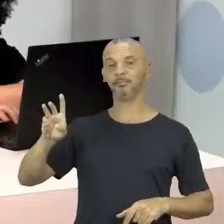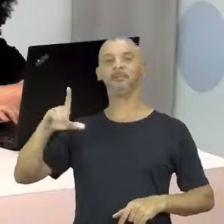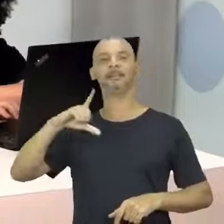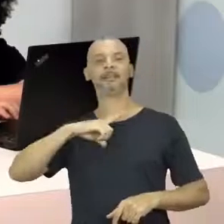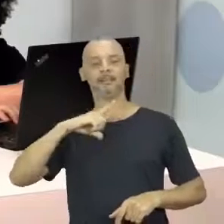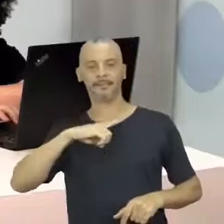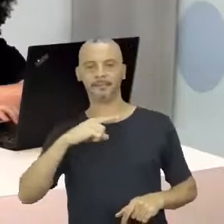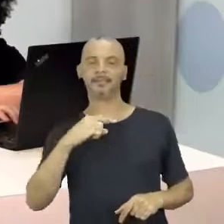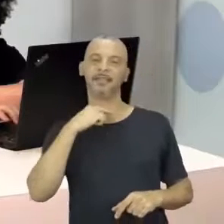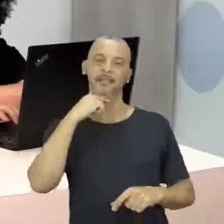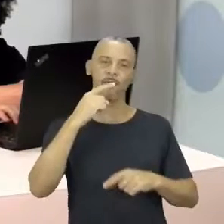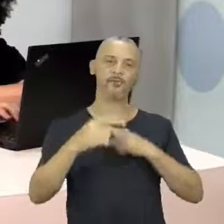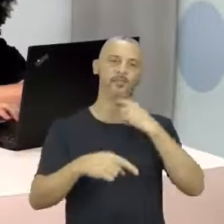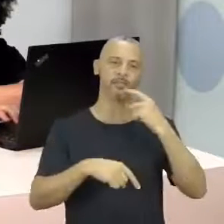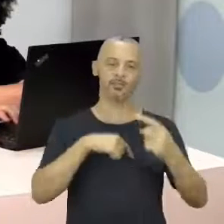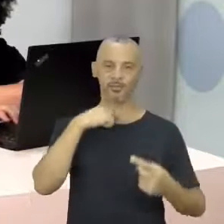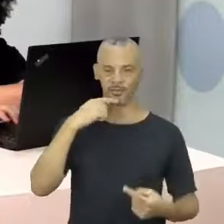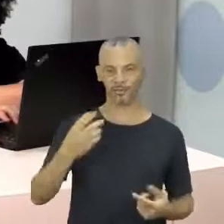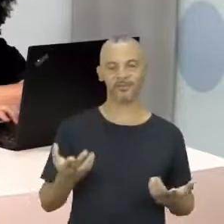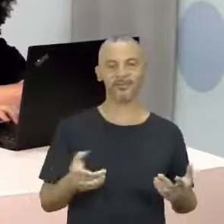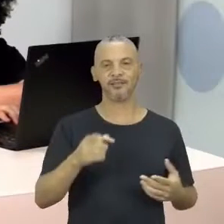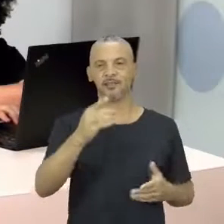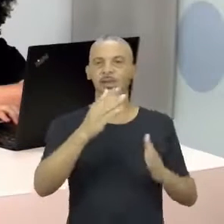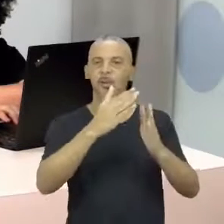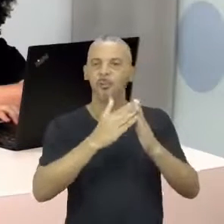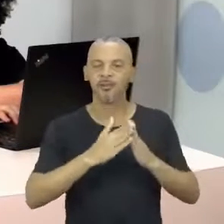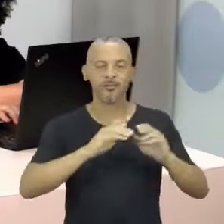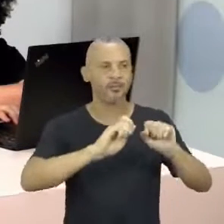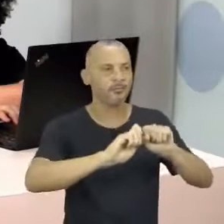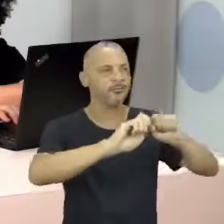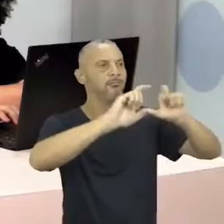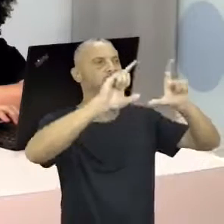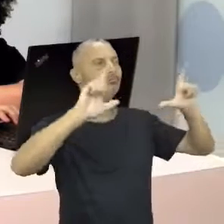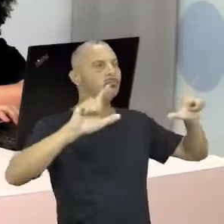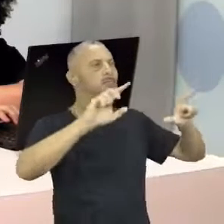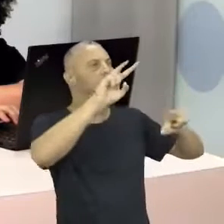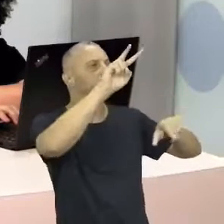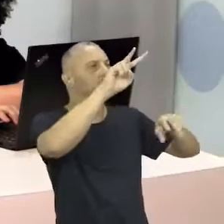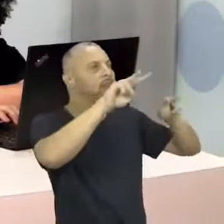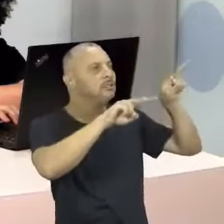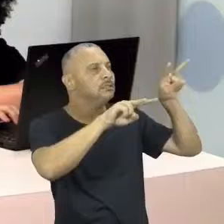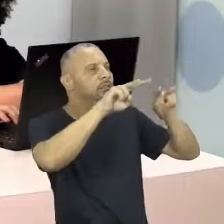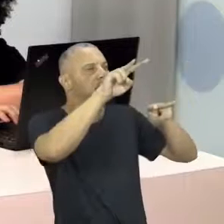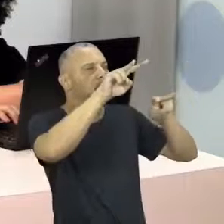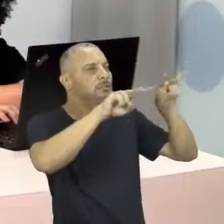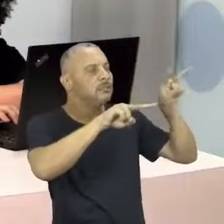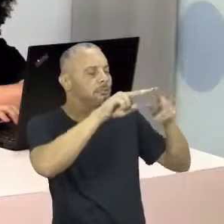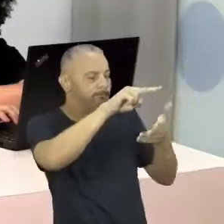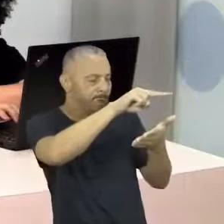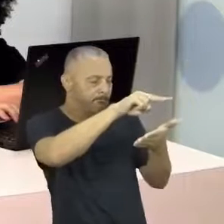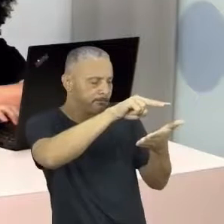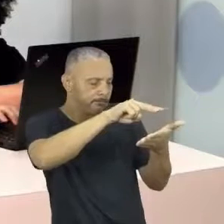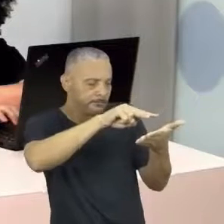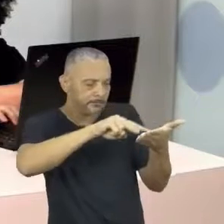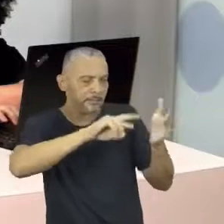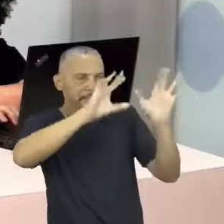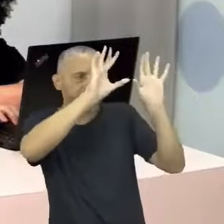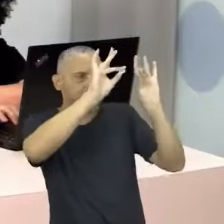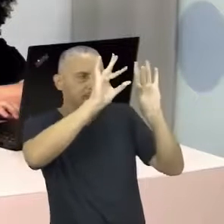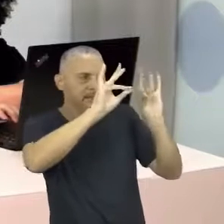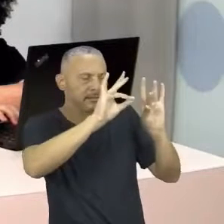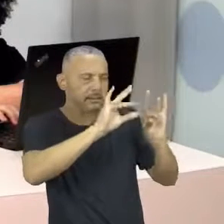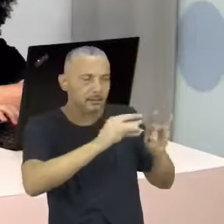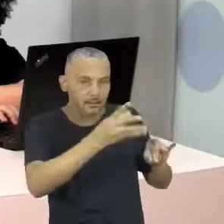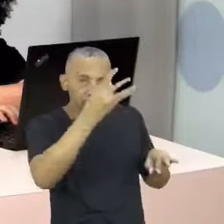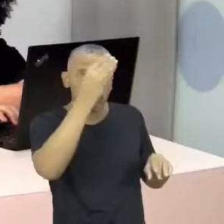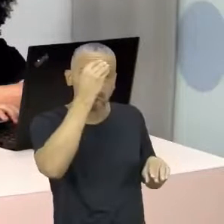e vão fazer aquilo que a gente falou. Vai olhar, vai observar lá os detalhes da tela, vai olhar a sua situação profissional,